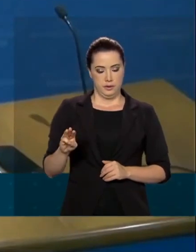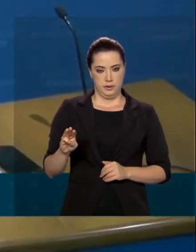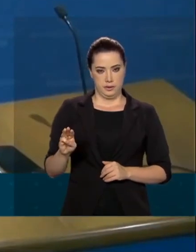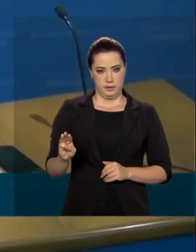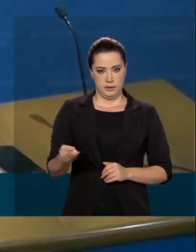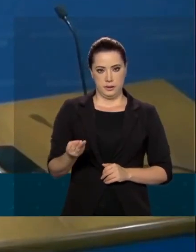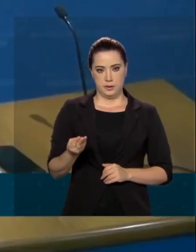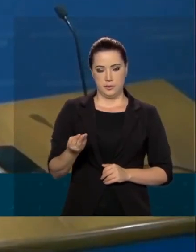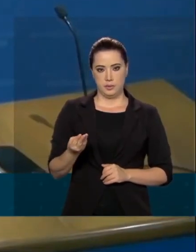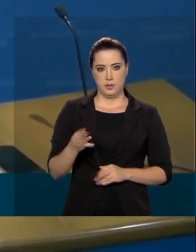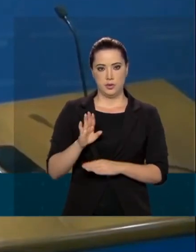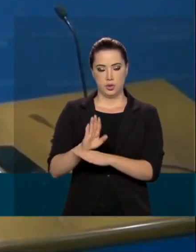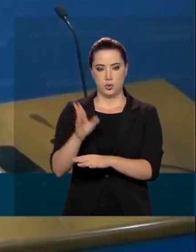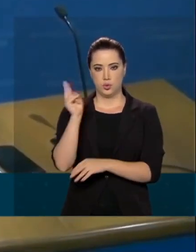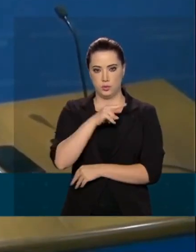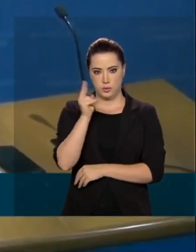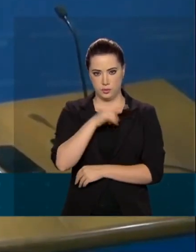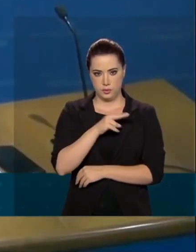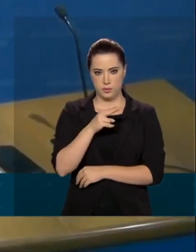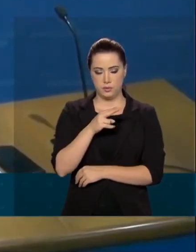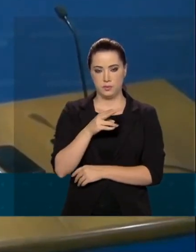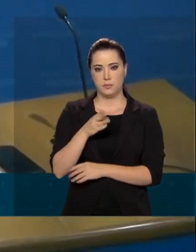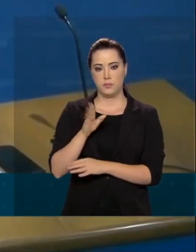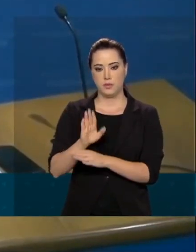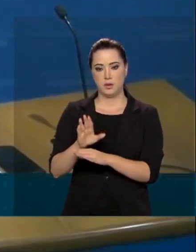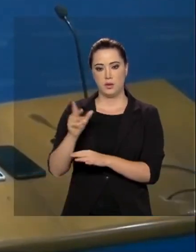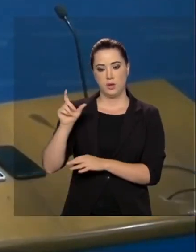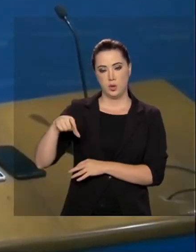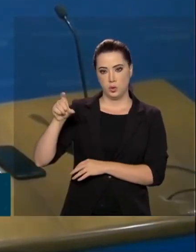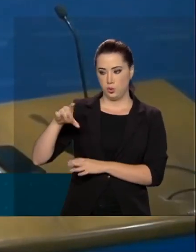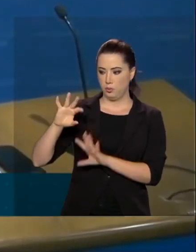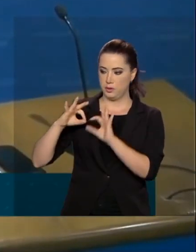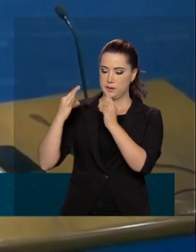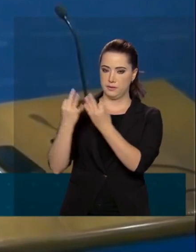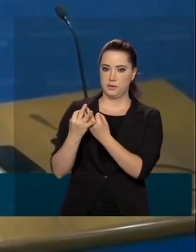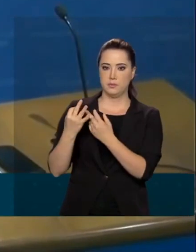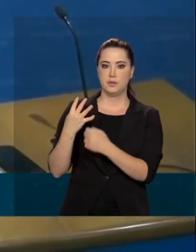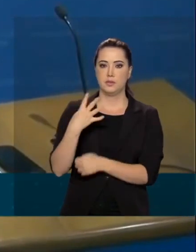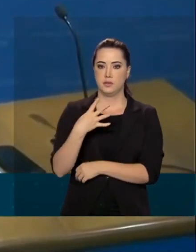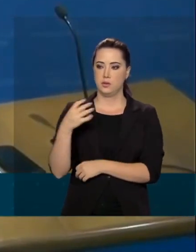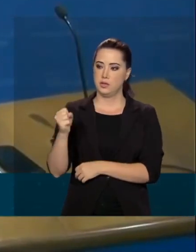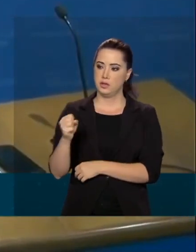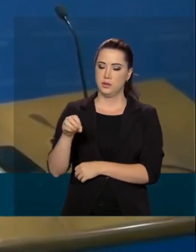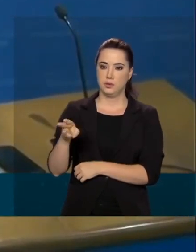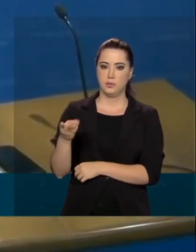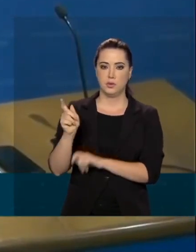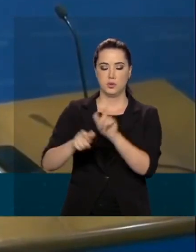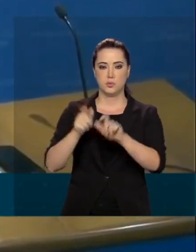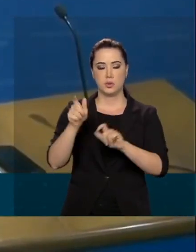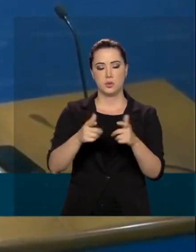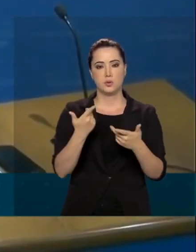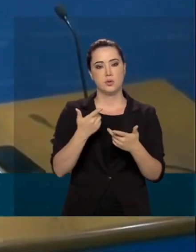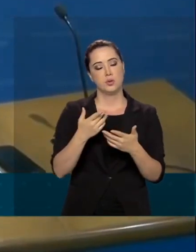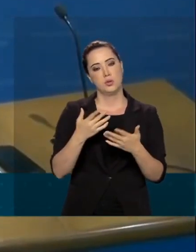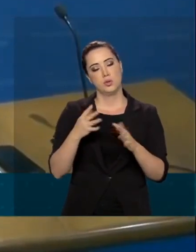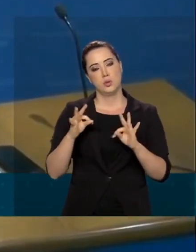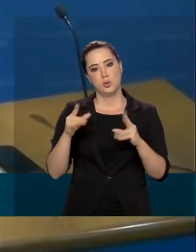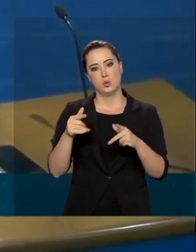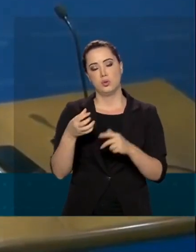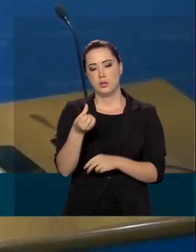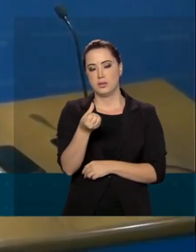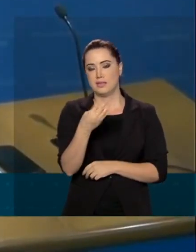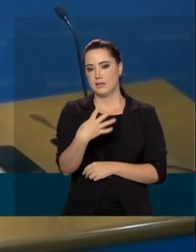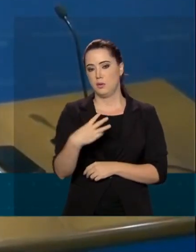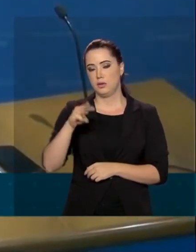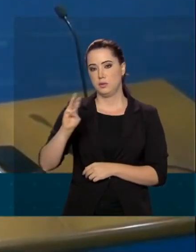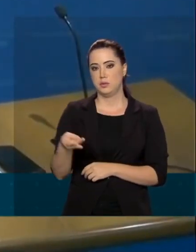de assistência social, os programas de Bolsa Família, mais 38 milhões de invisíveis, então 64 milhões de